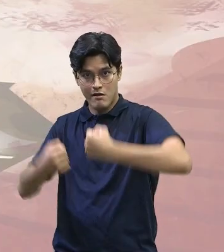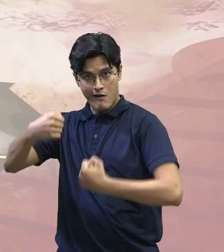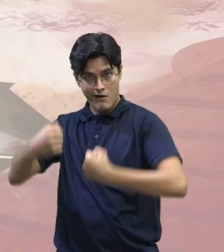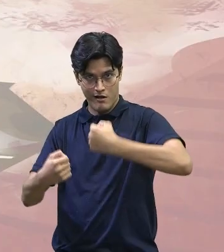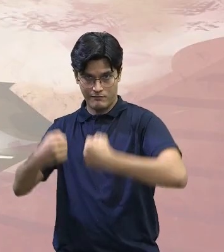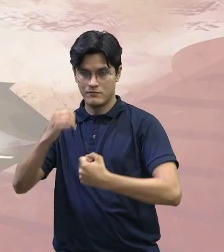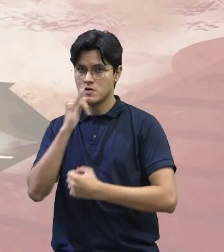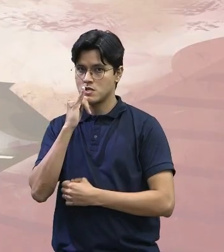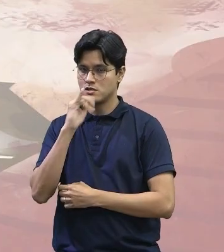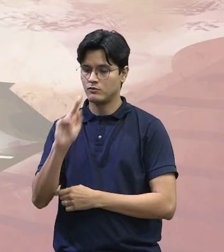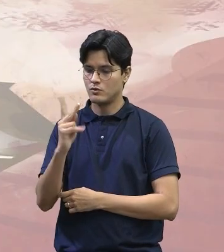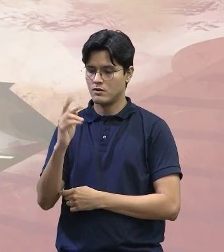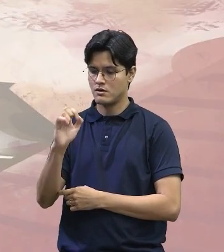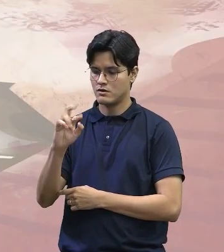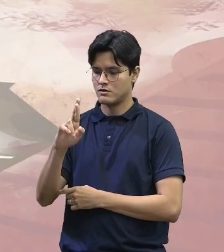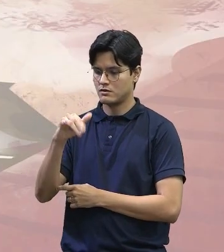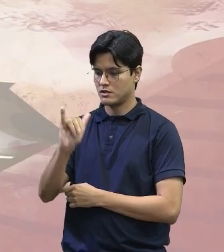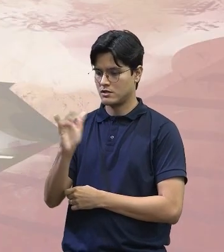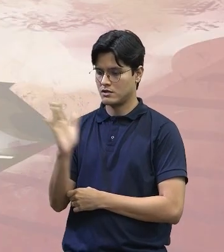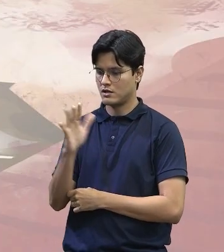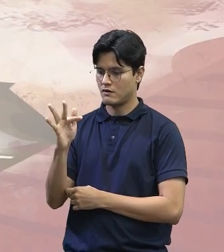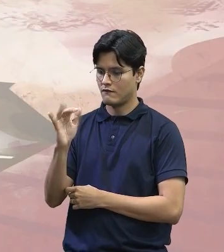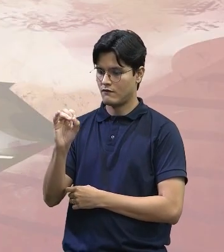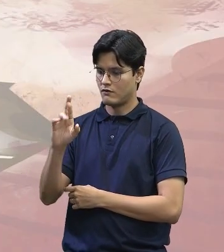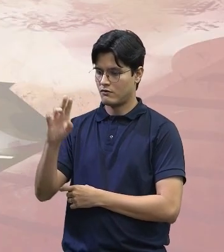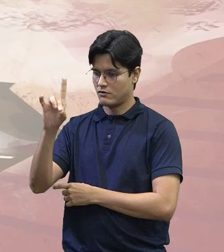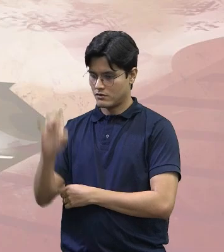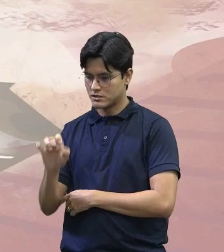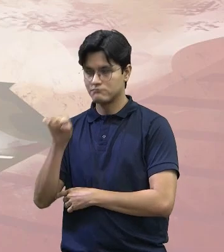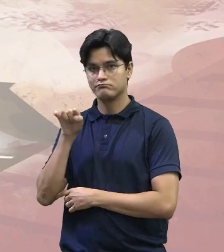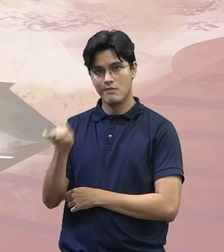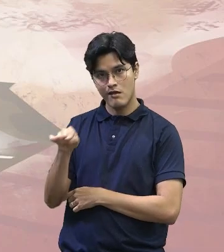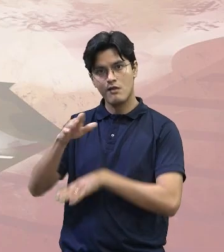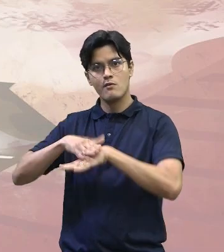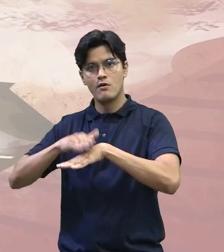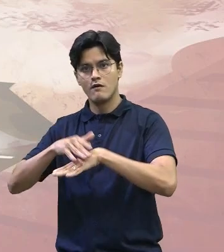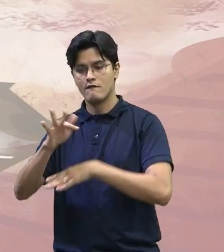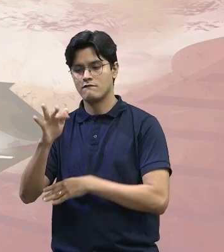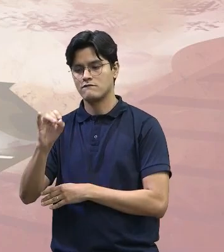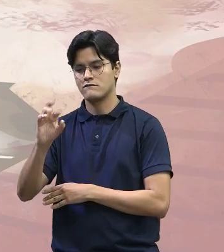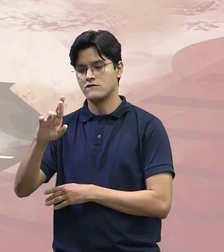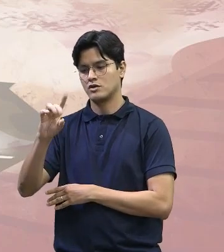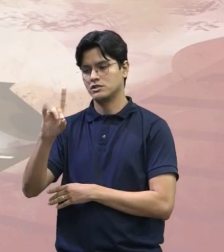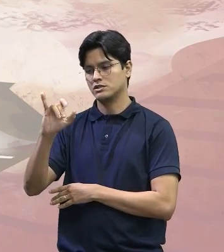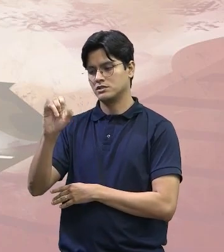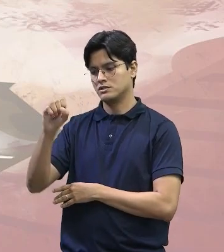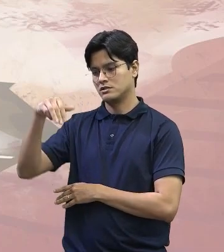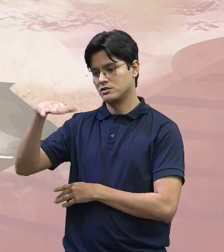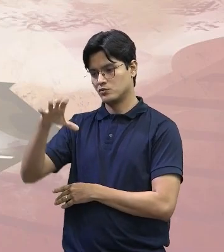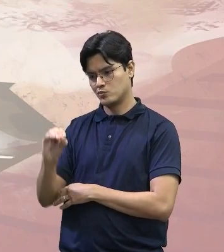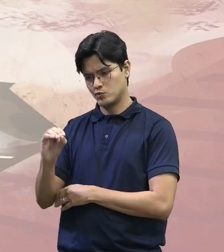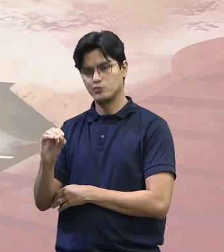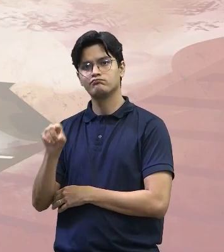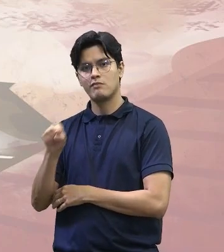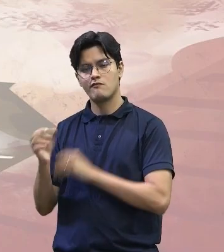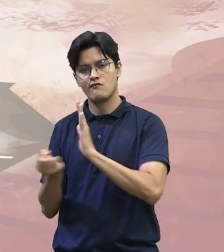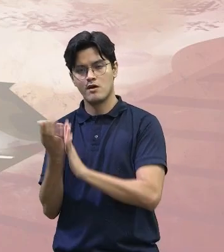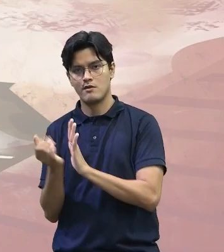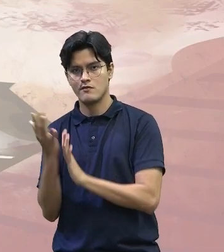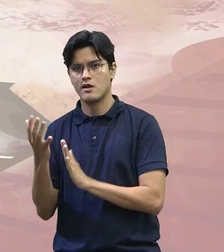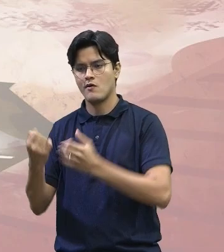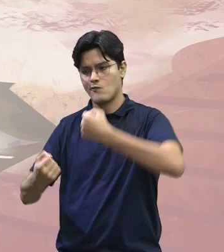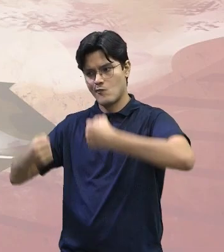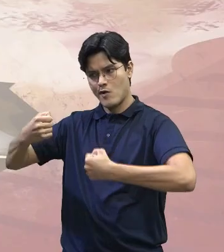da linha de montagem, necessitava de uma matéria-prima, que era a borracha, o látex da seringueira, para fabricar